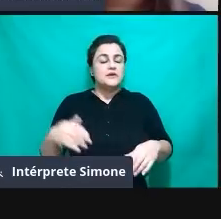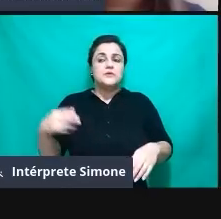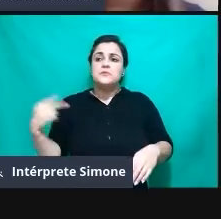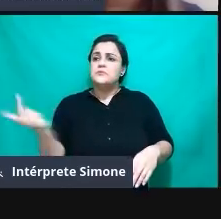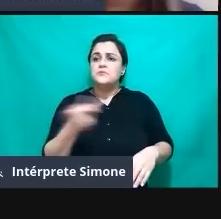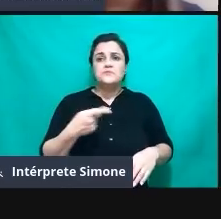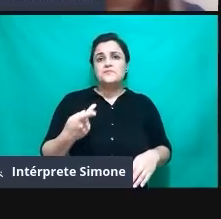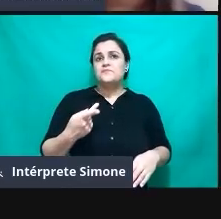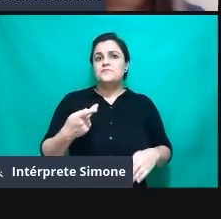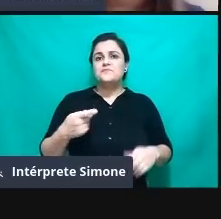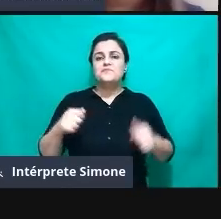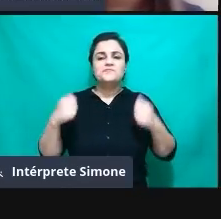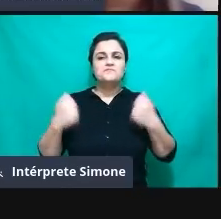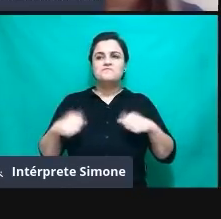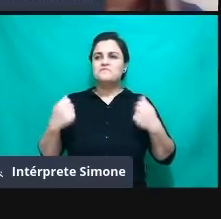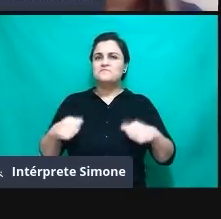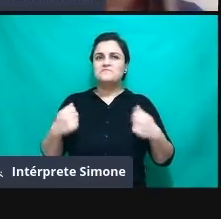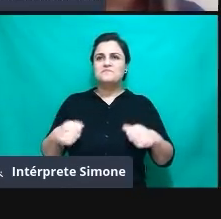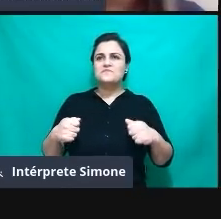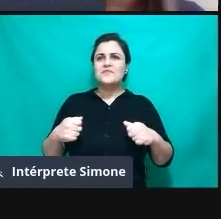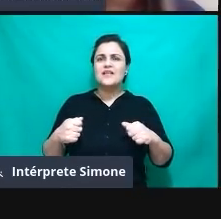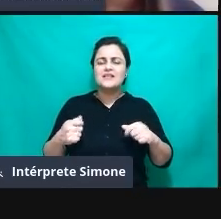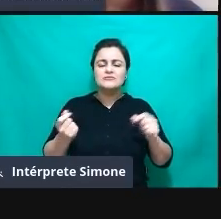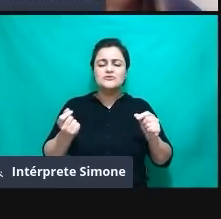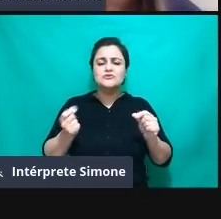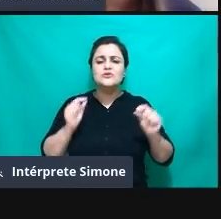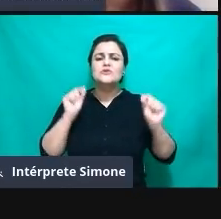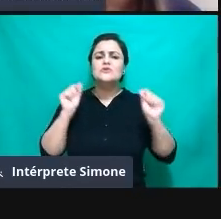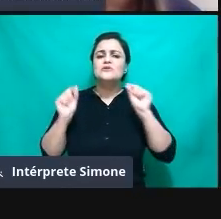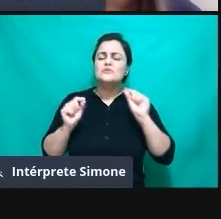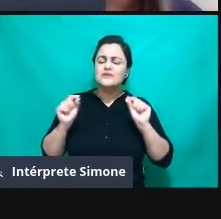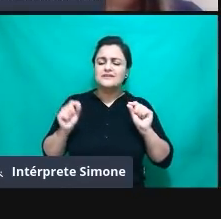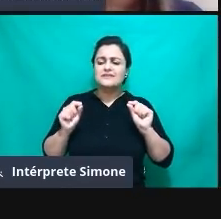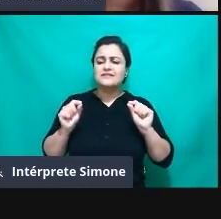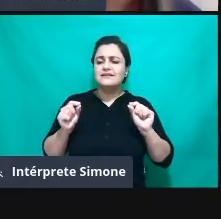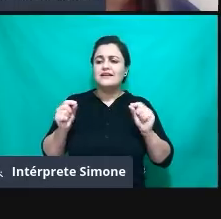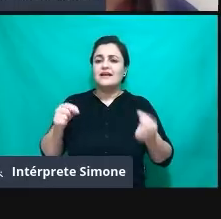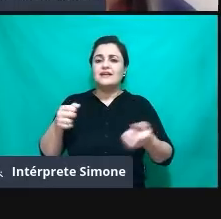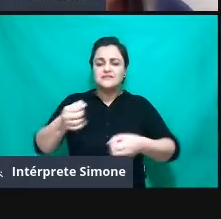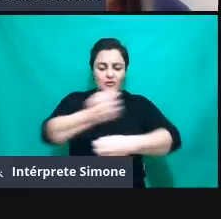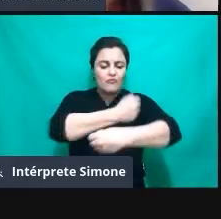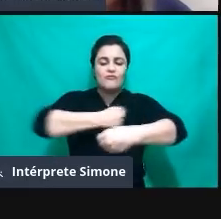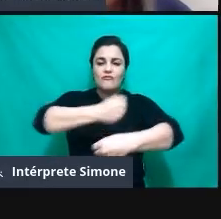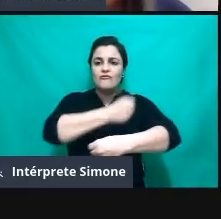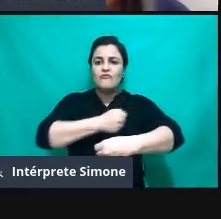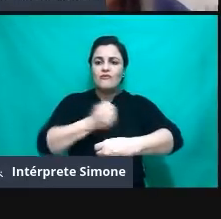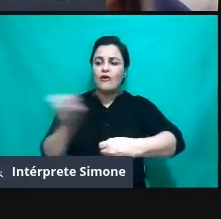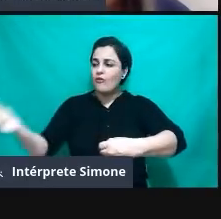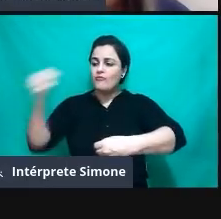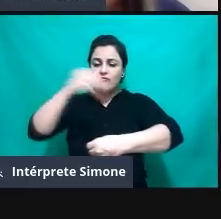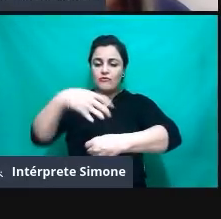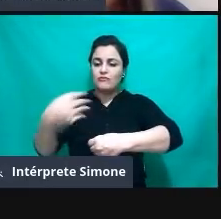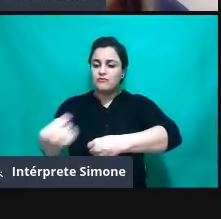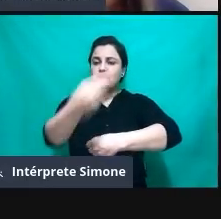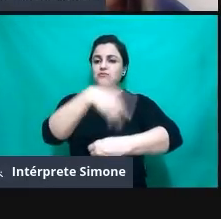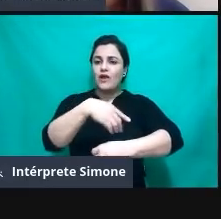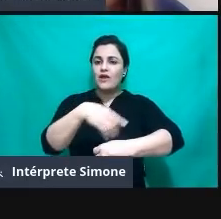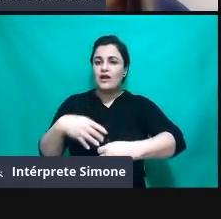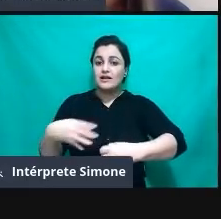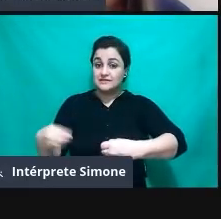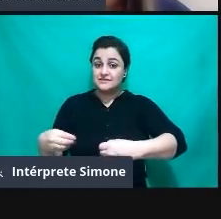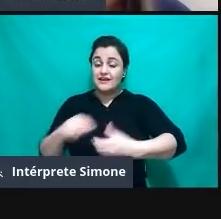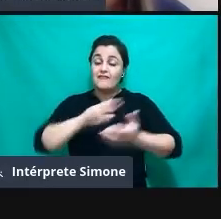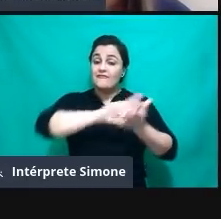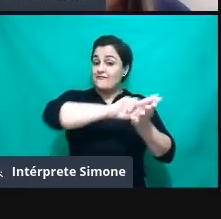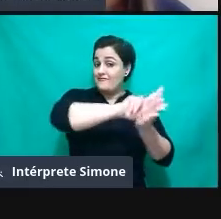dos ingredientes, do modo de fazer, tudo, nós seguimos, né, uma certa